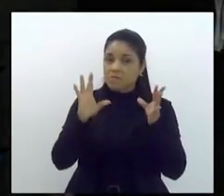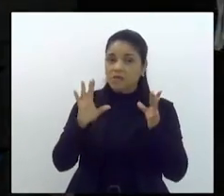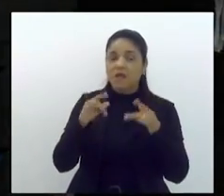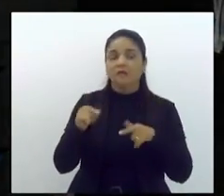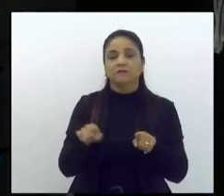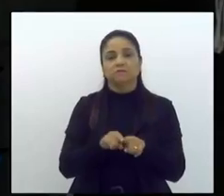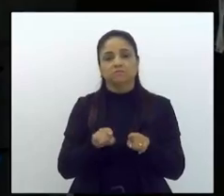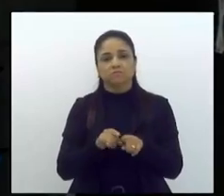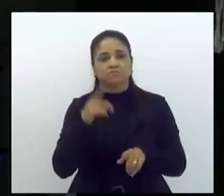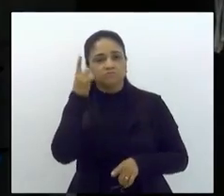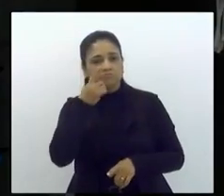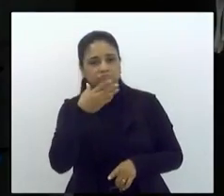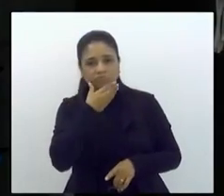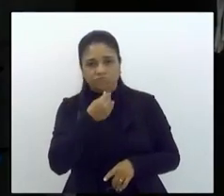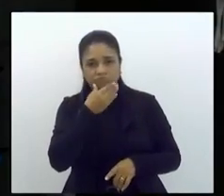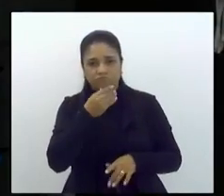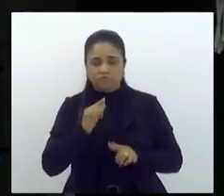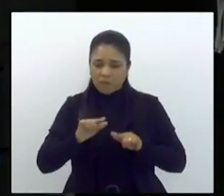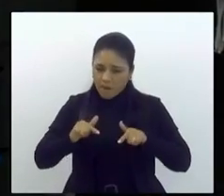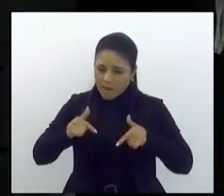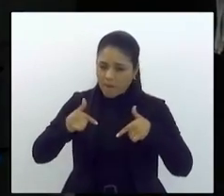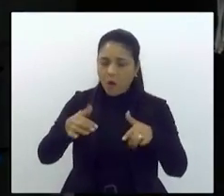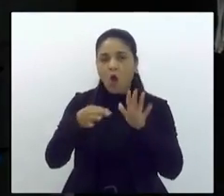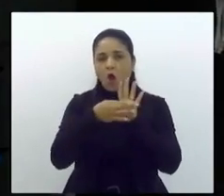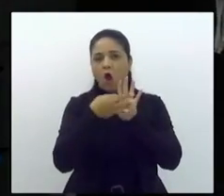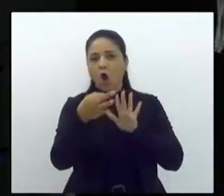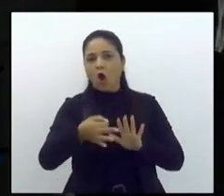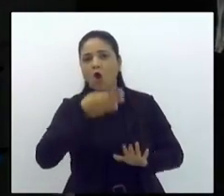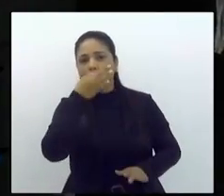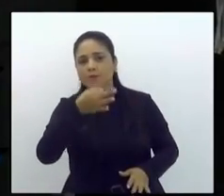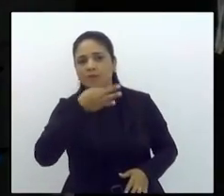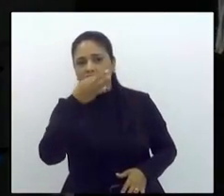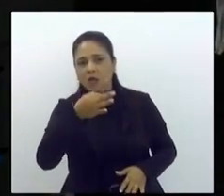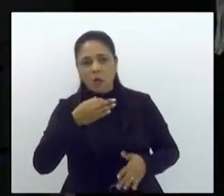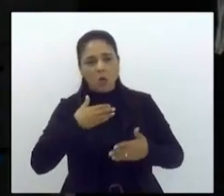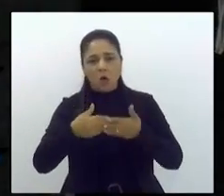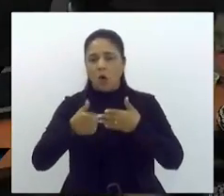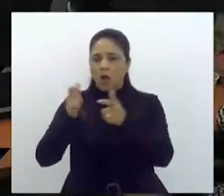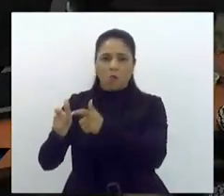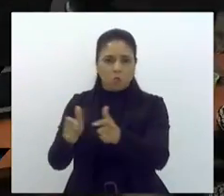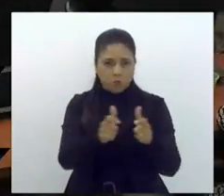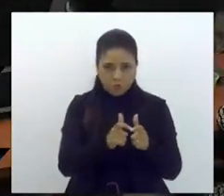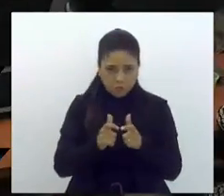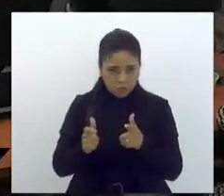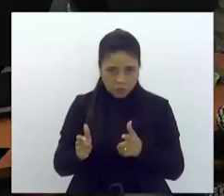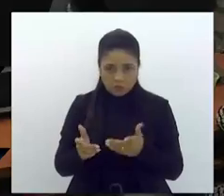exercerem livremente as suas opiniões em qualquer lugar